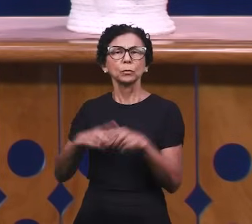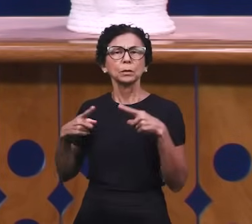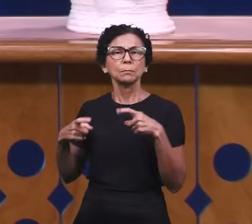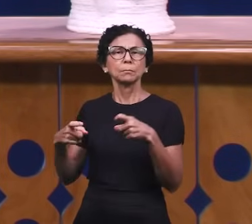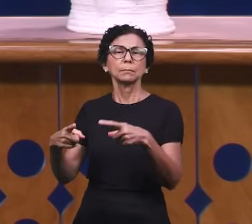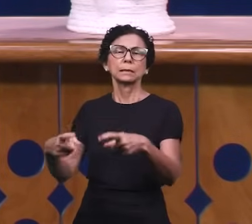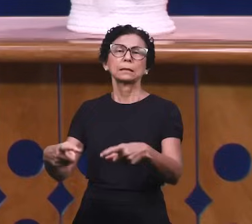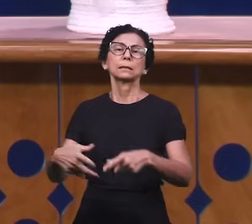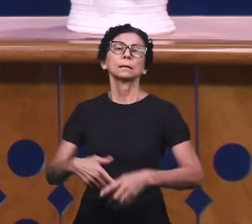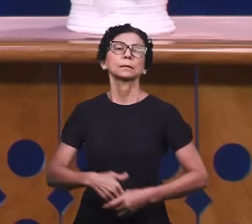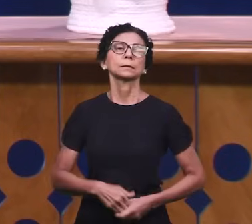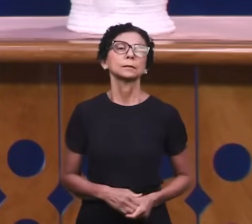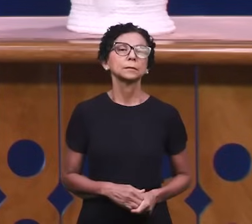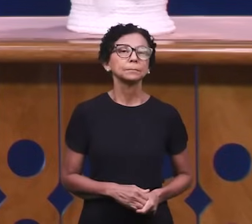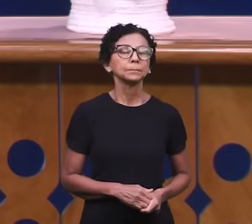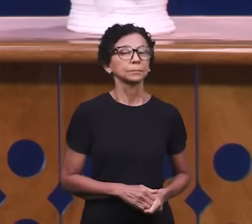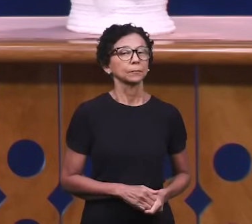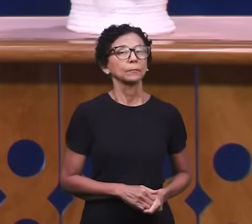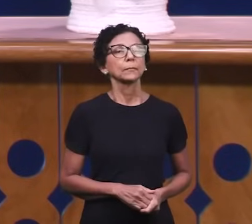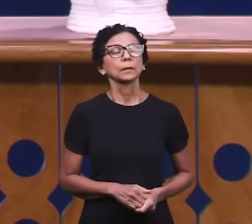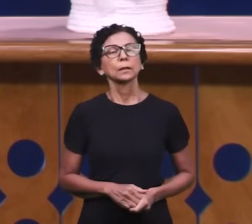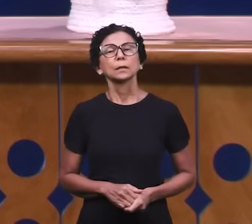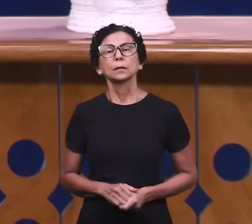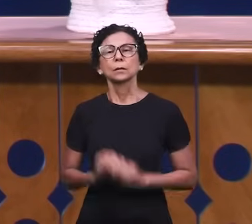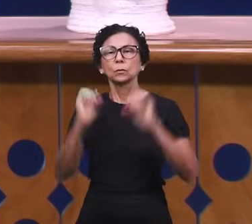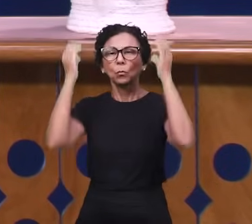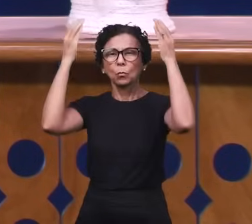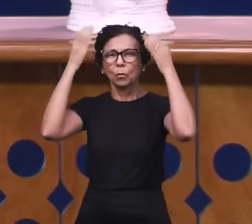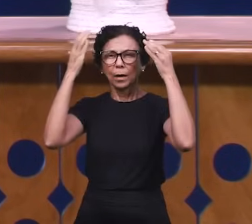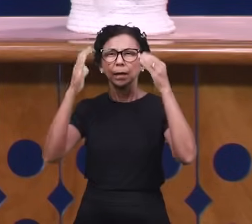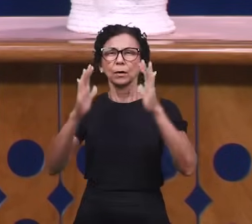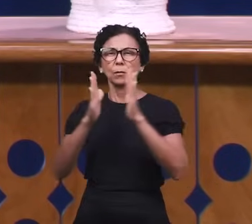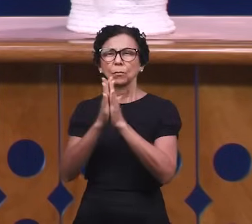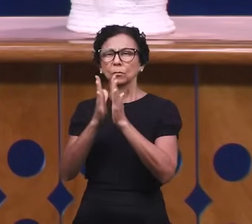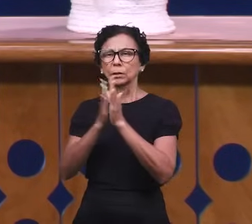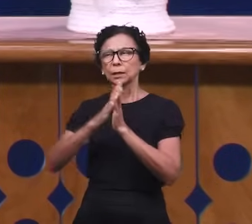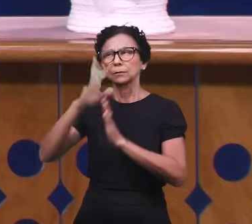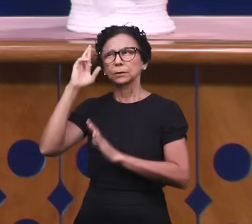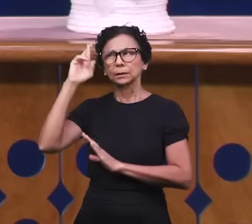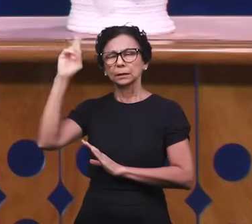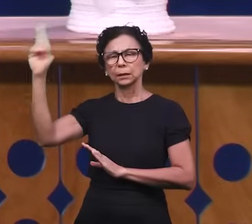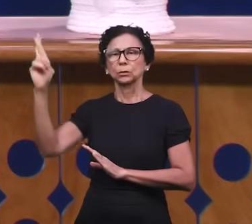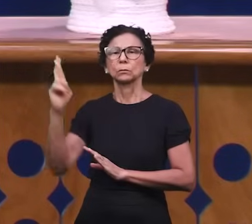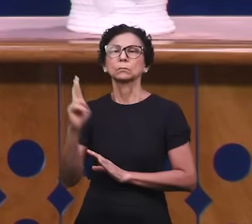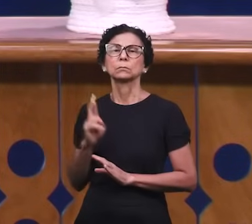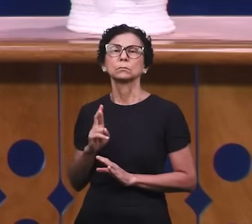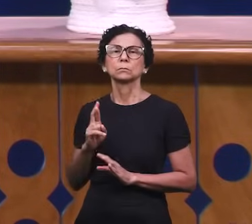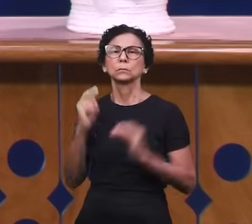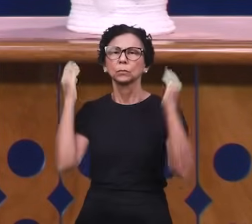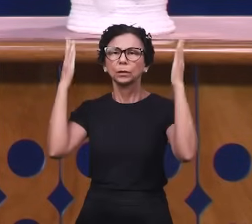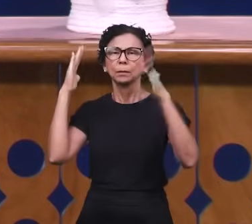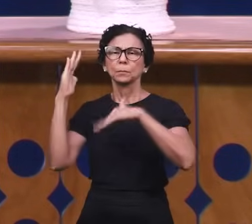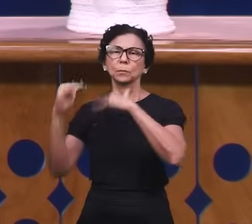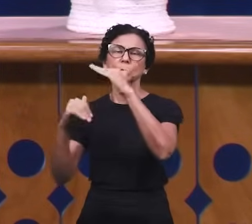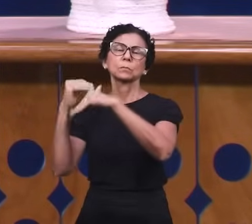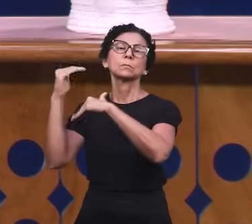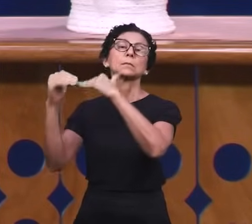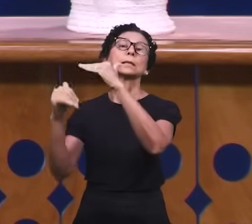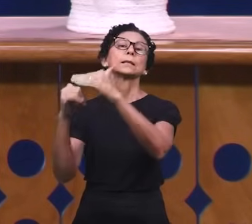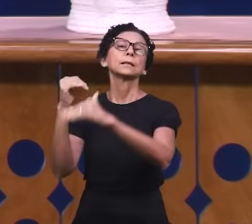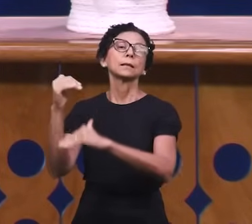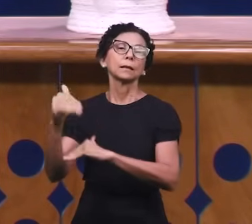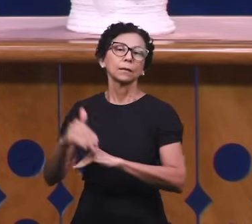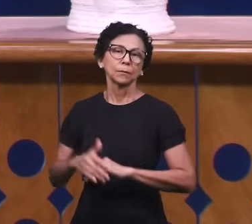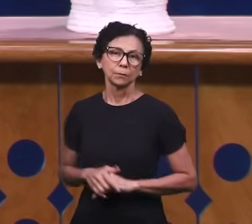para qualquer batalha. E a palavra de Deus diz que eles buscaram o Senhor e prosperaram. Edificaram,